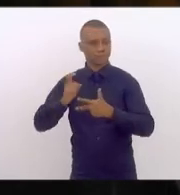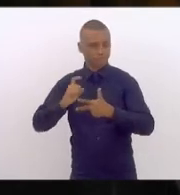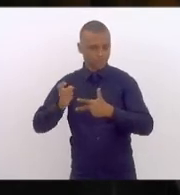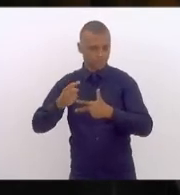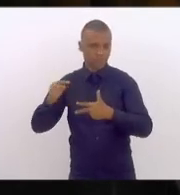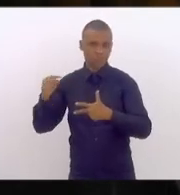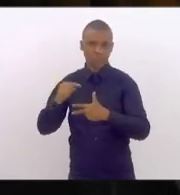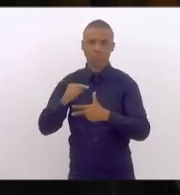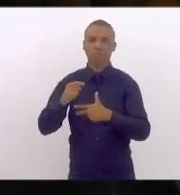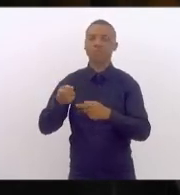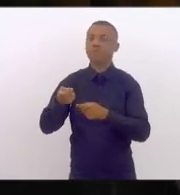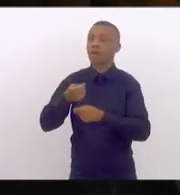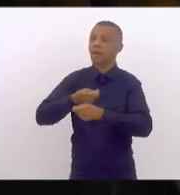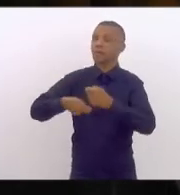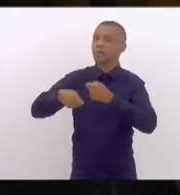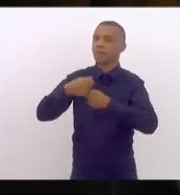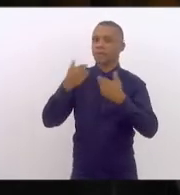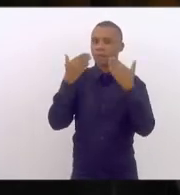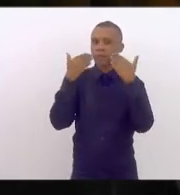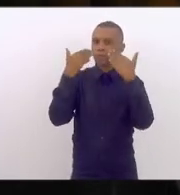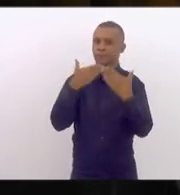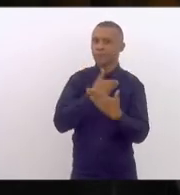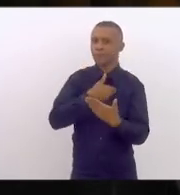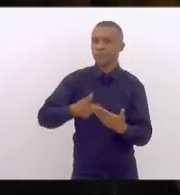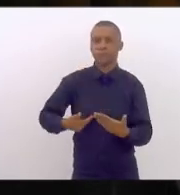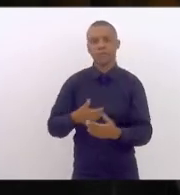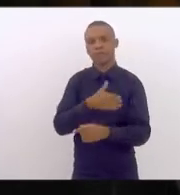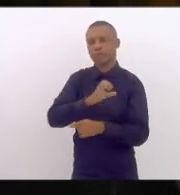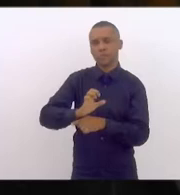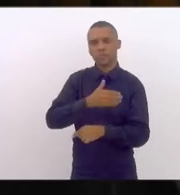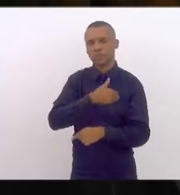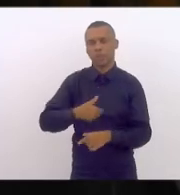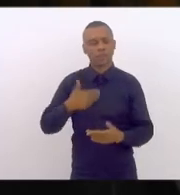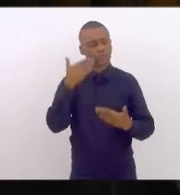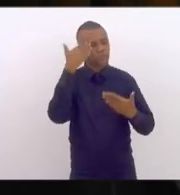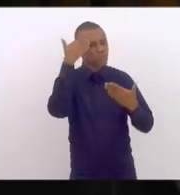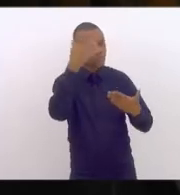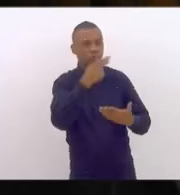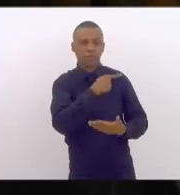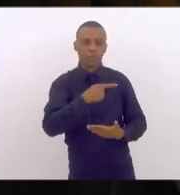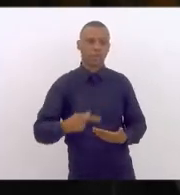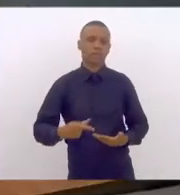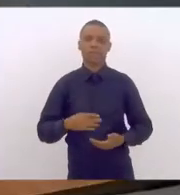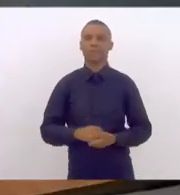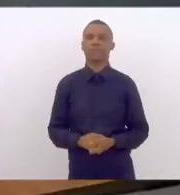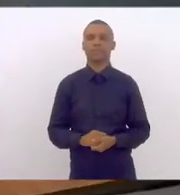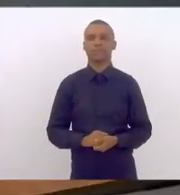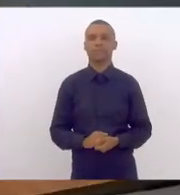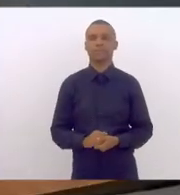da administração pública do Estado Muito obrigado senhor presidente